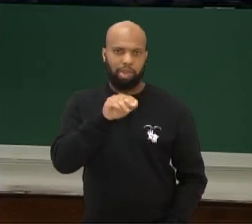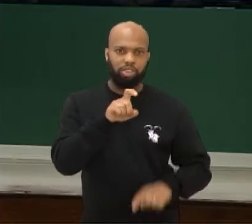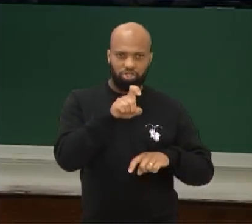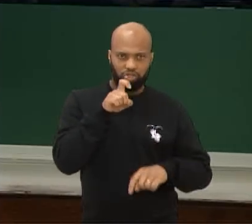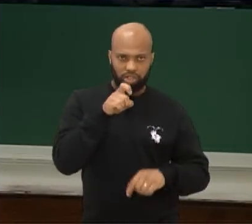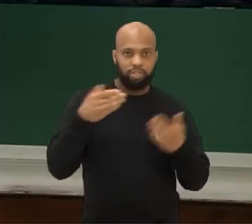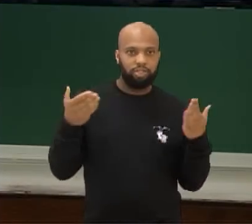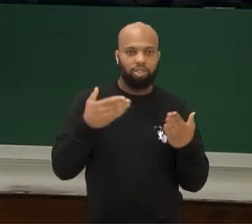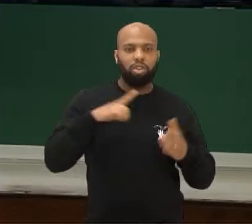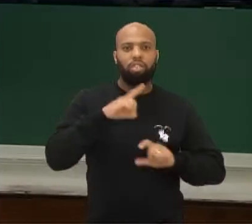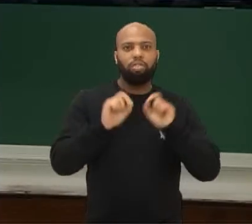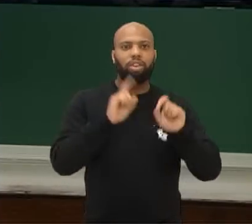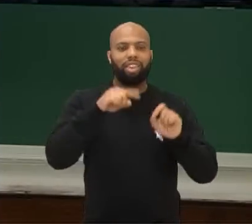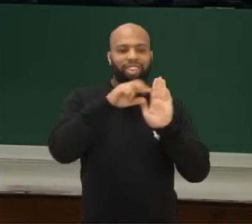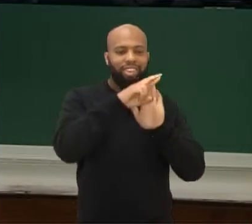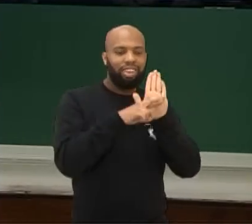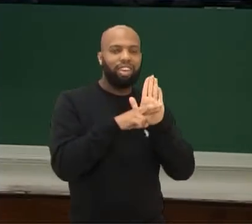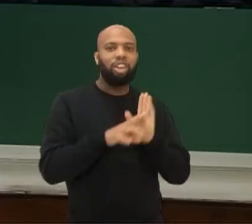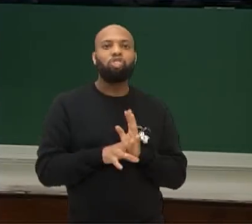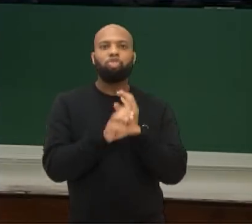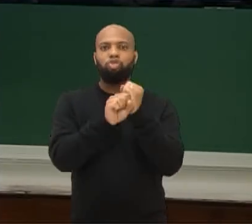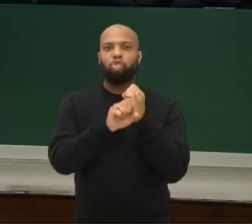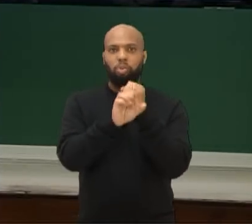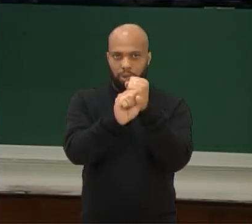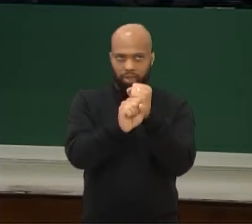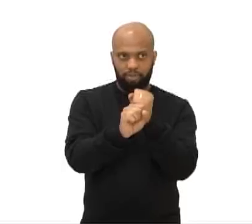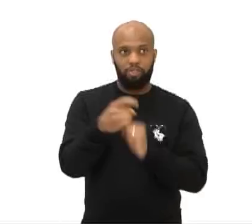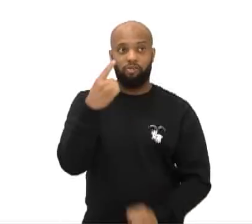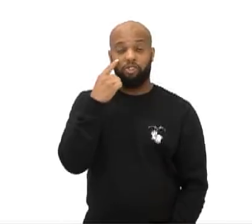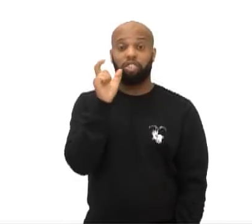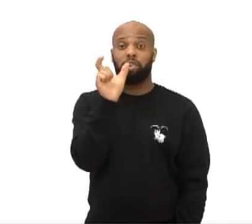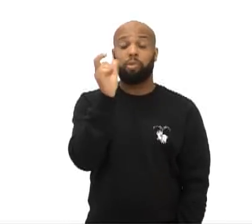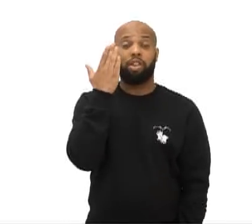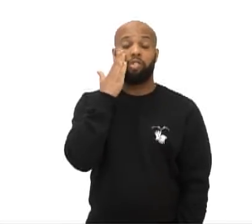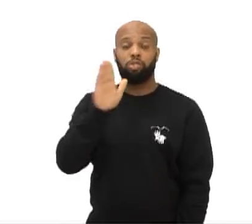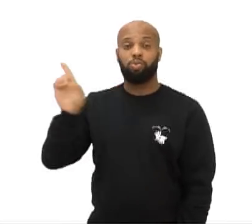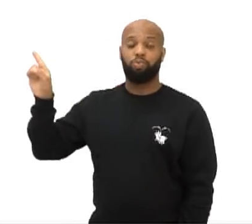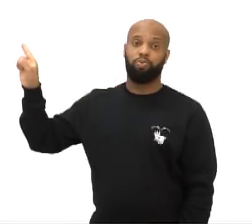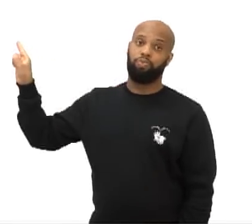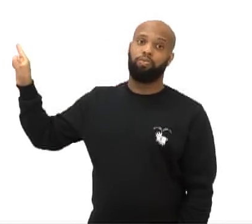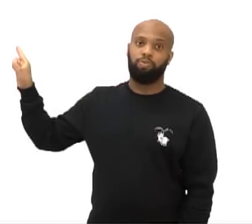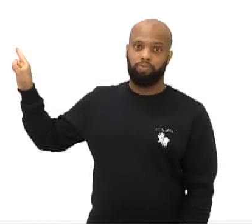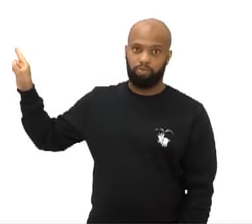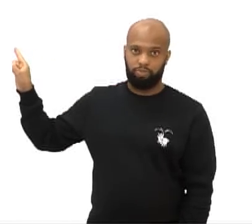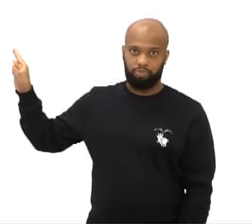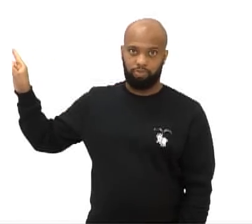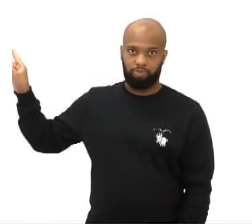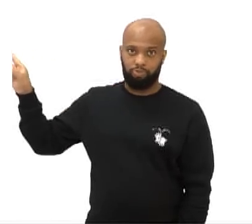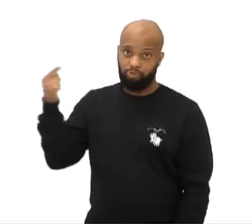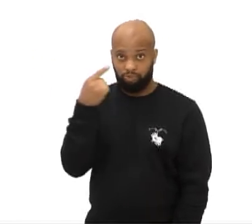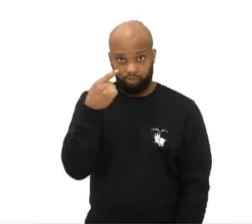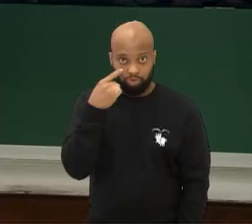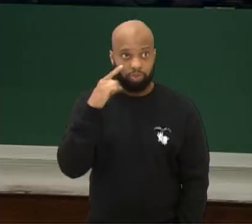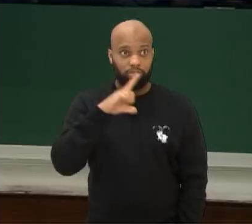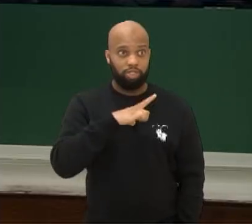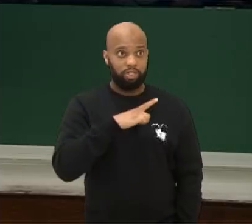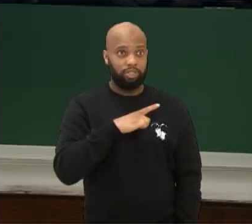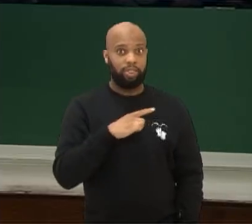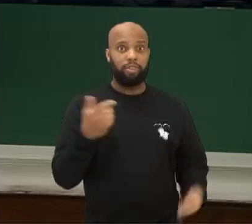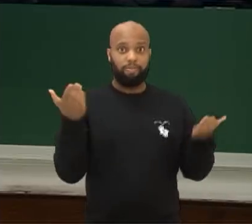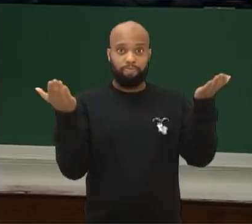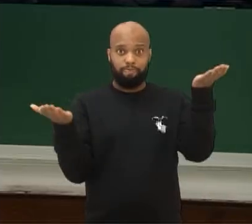princípio aditivo, tá? Ou seja, vocês perceberam que eu tenho 2